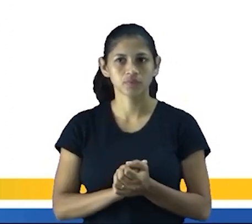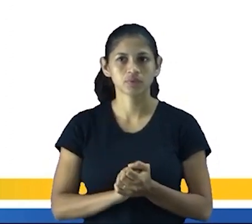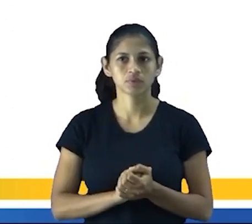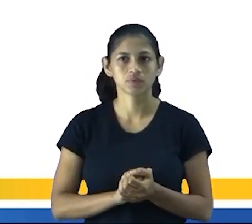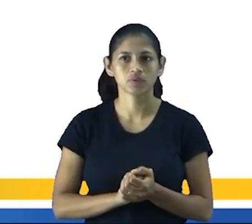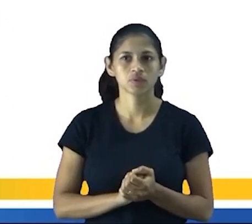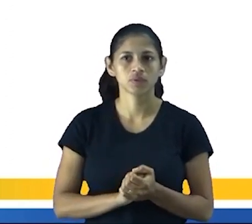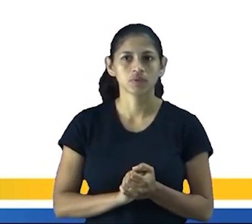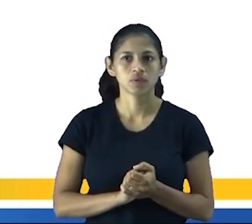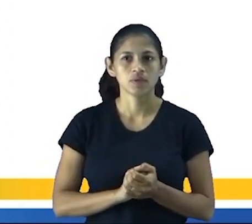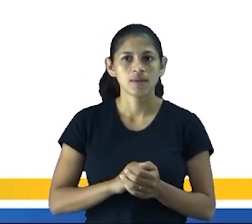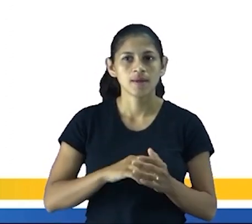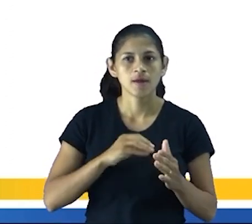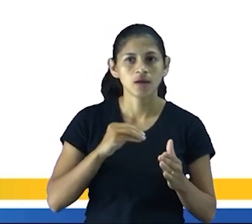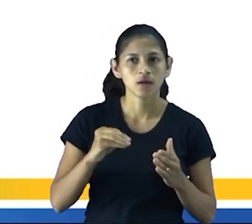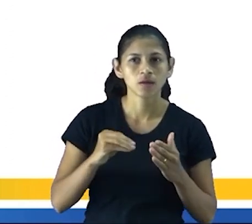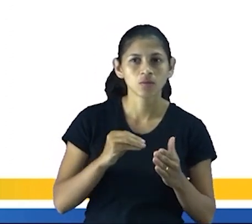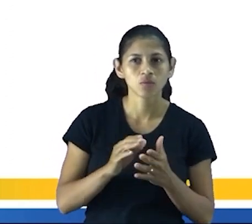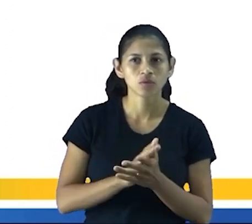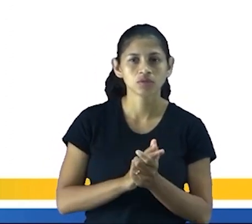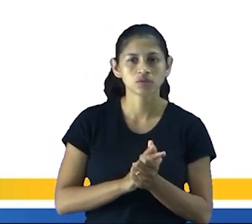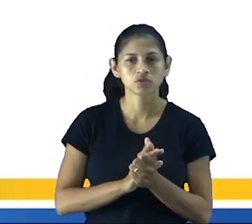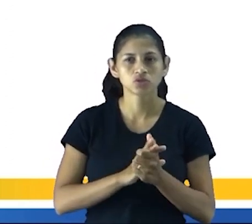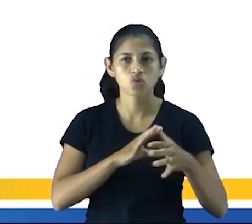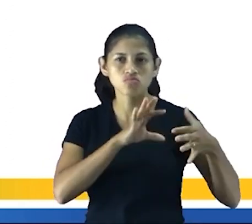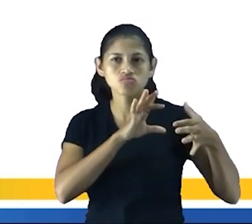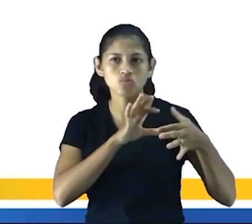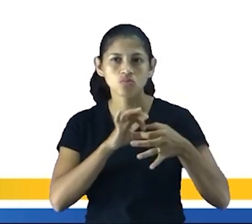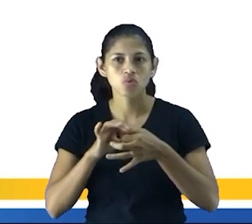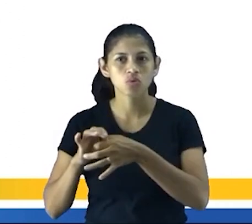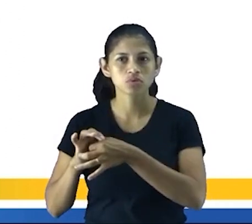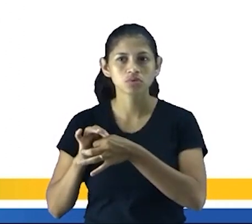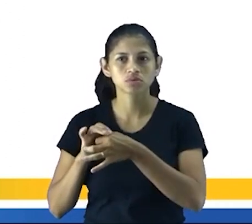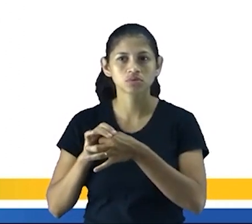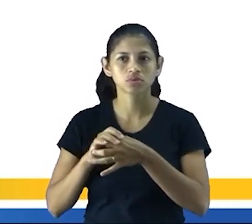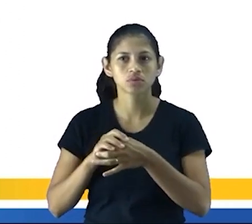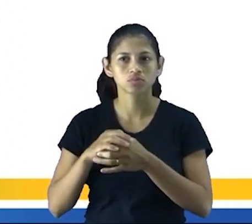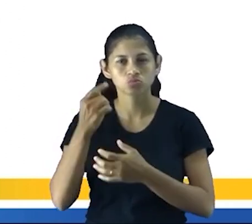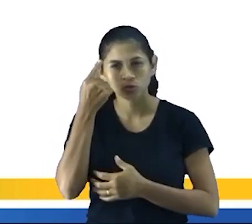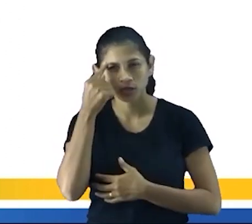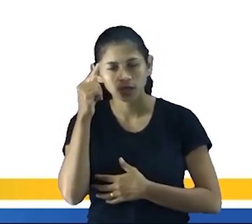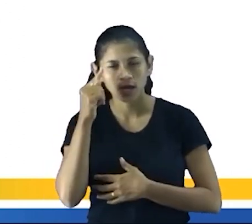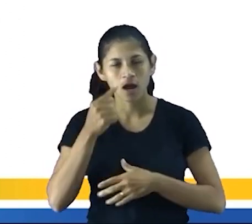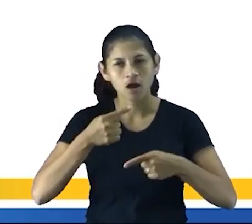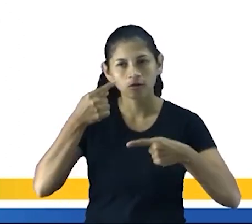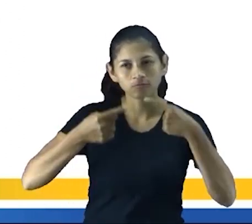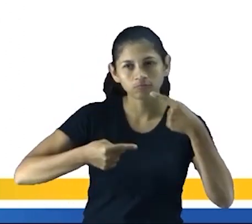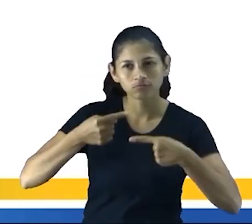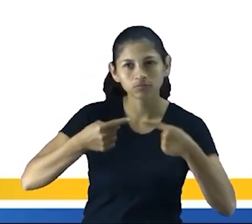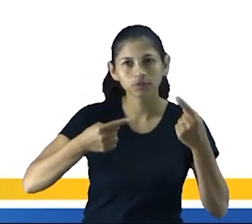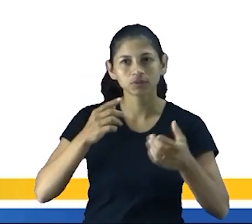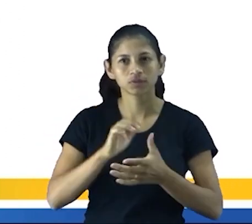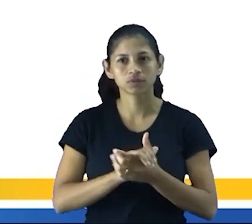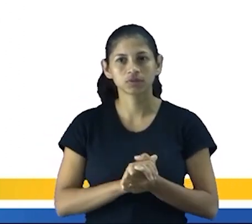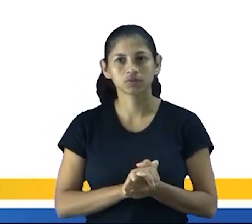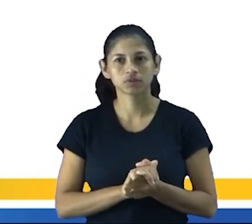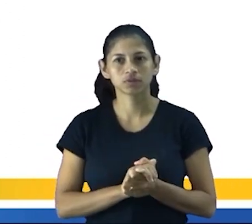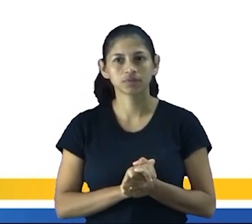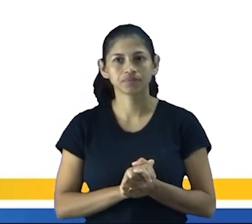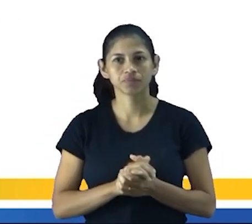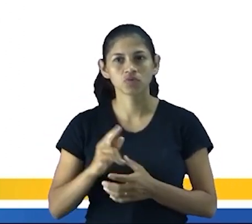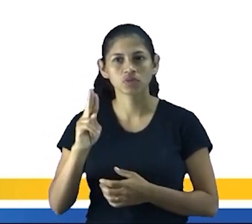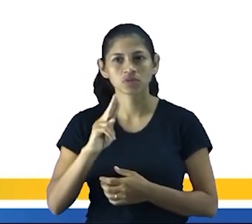elementos coesivos. Utilização de dados, exemplos e estatísticas de outras pesquisas para corroborar suas